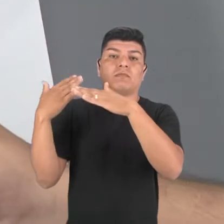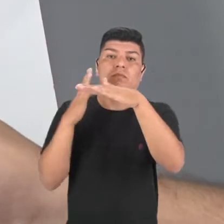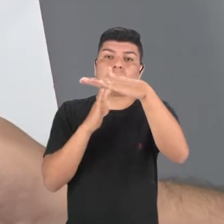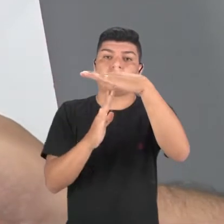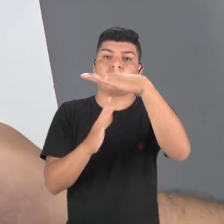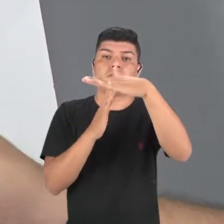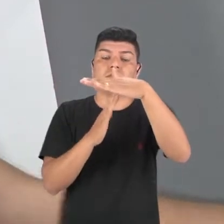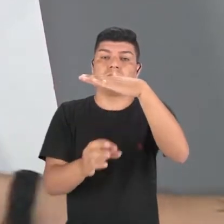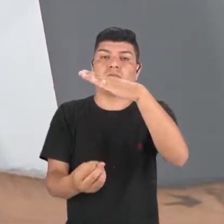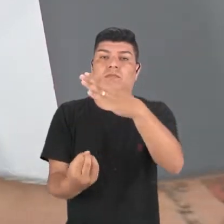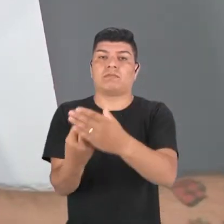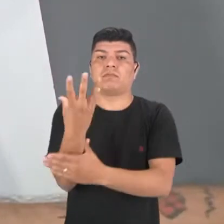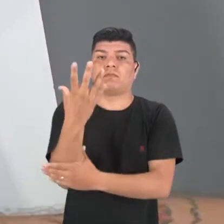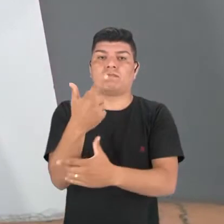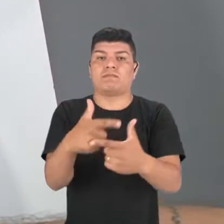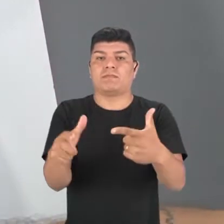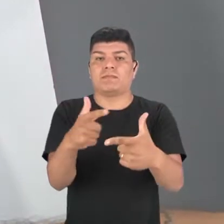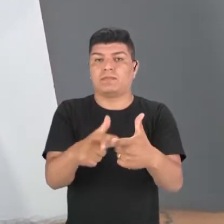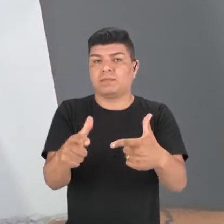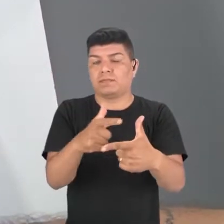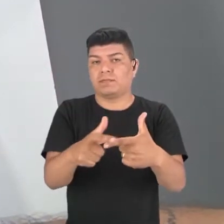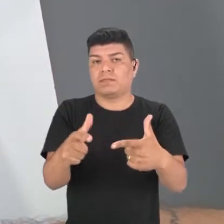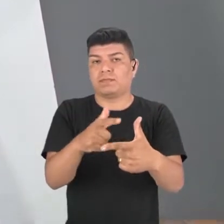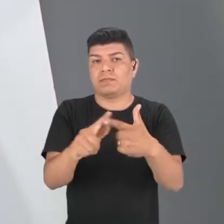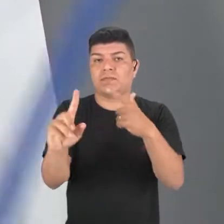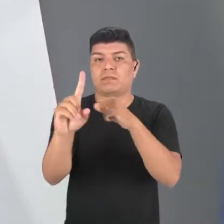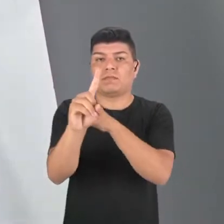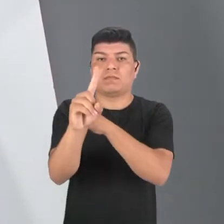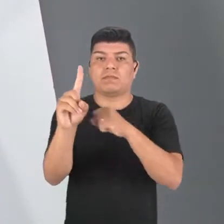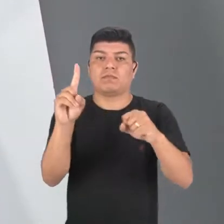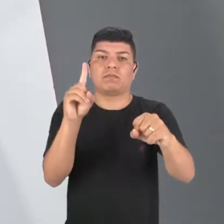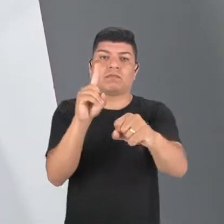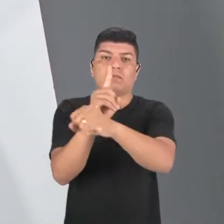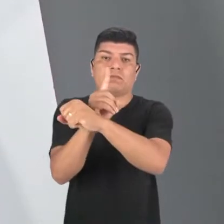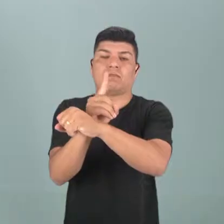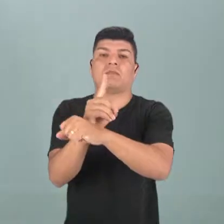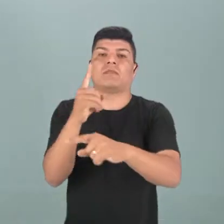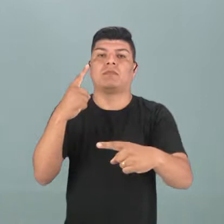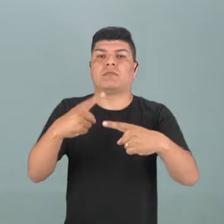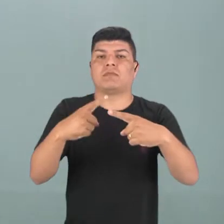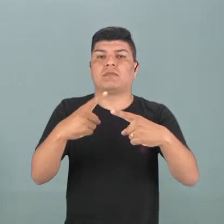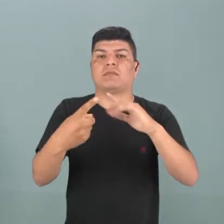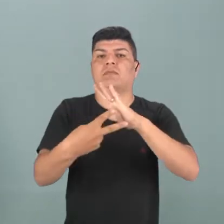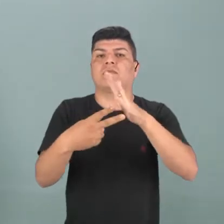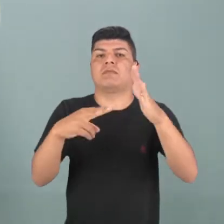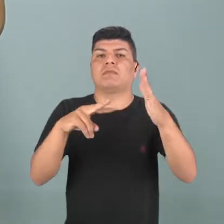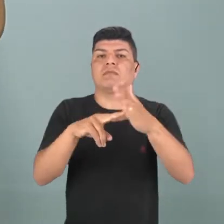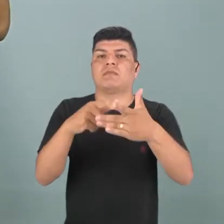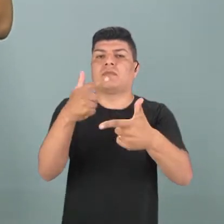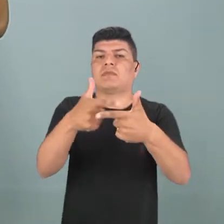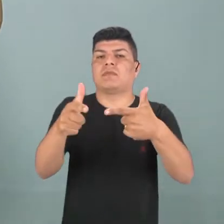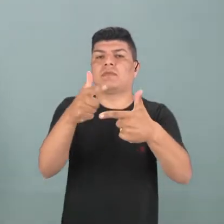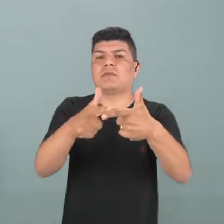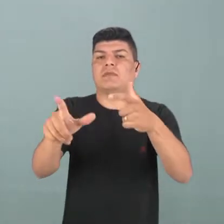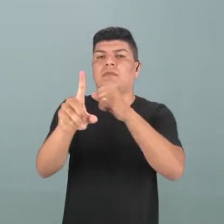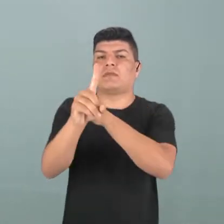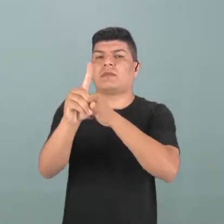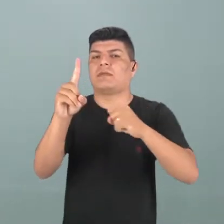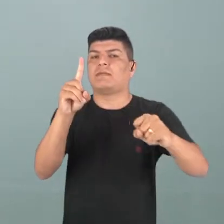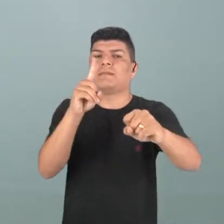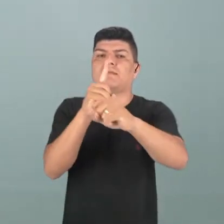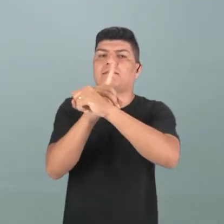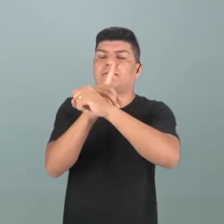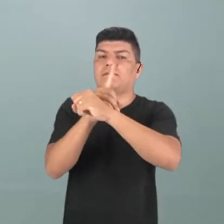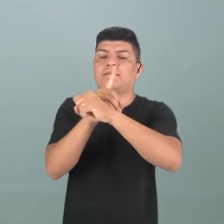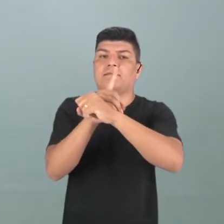migratório gera vários problemas sociais. O que seriam problemas sociais?